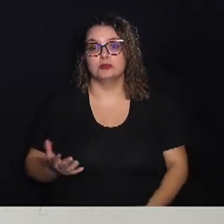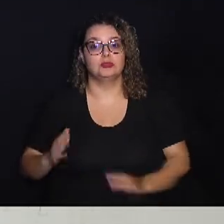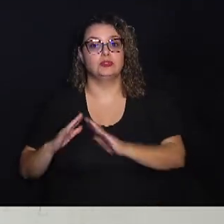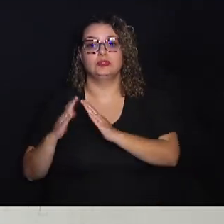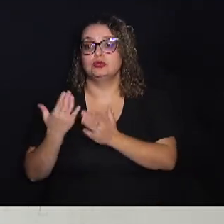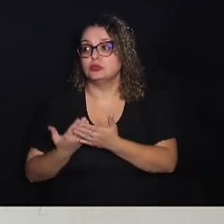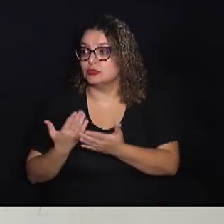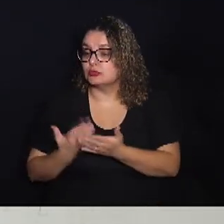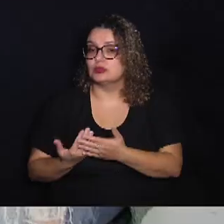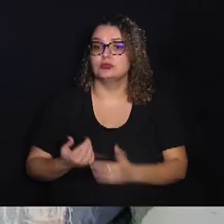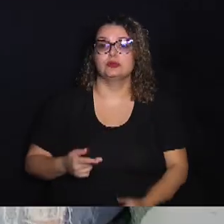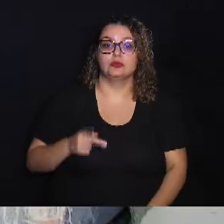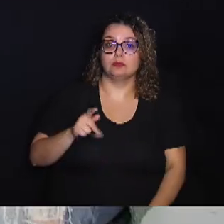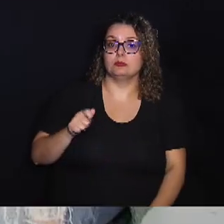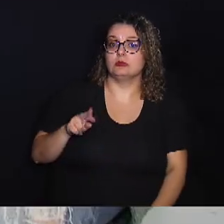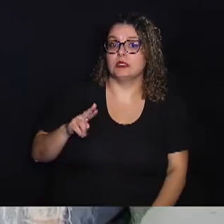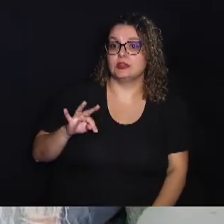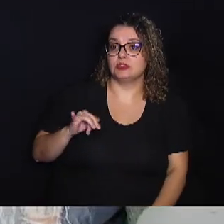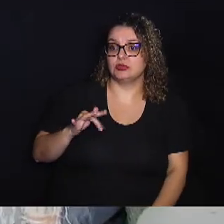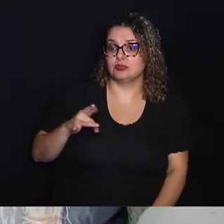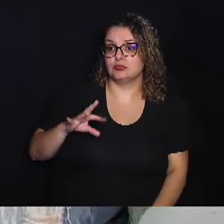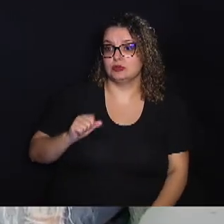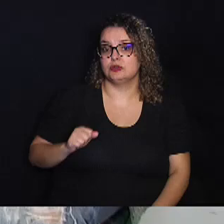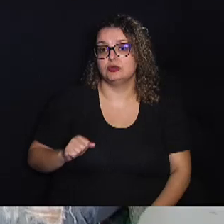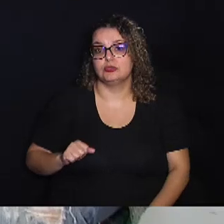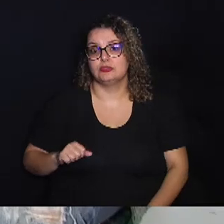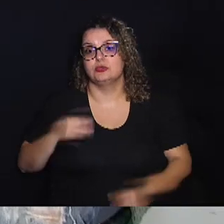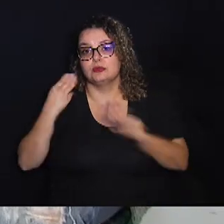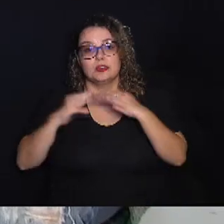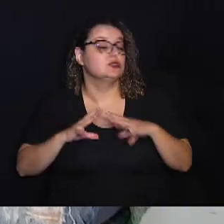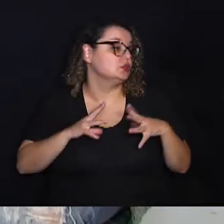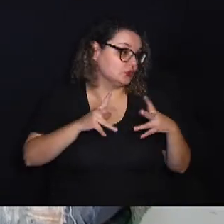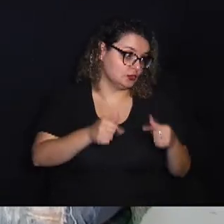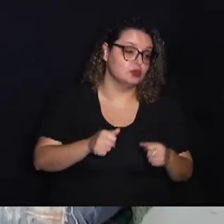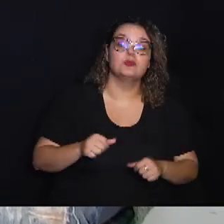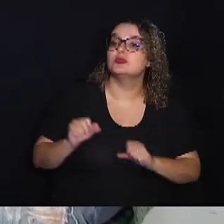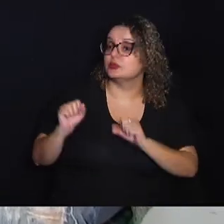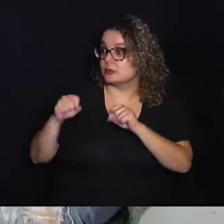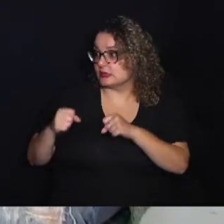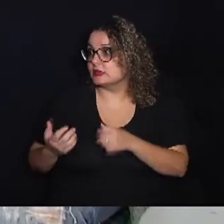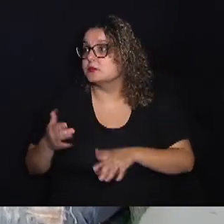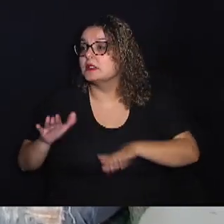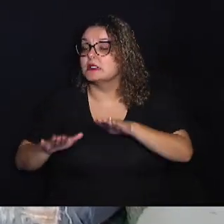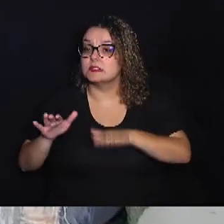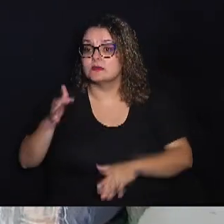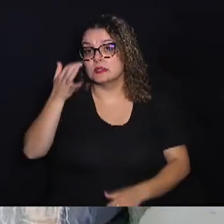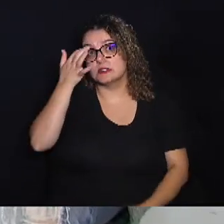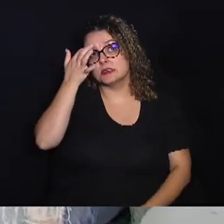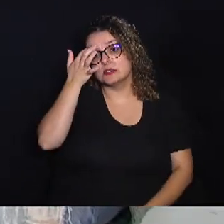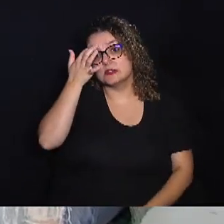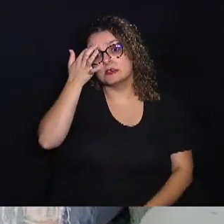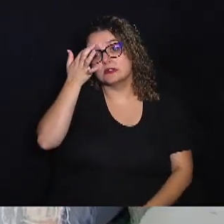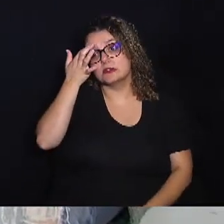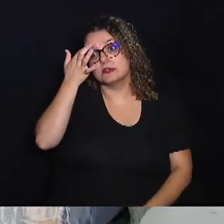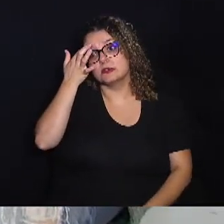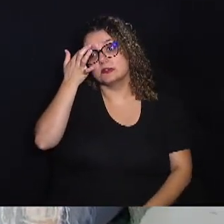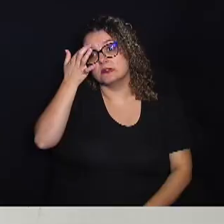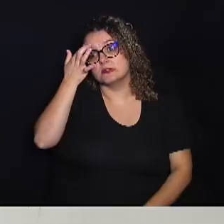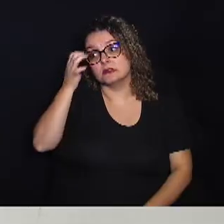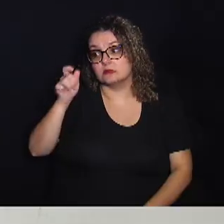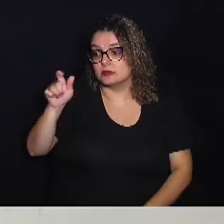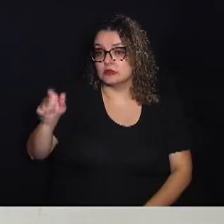fazer partitura de música. Dá para fazer de um tudo. De tudo. Às vezes, até mesmo quando uma pessoa tem uma